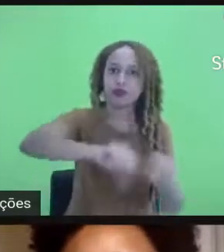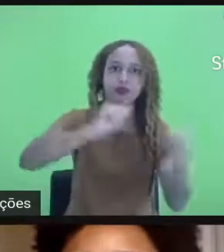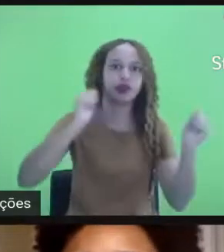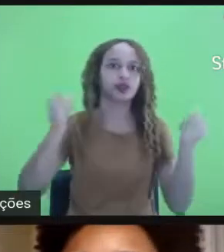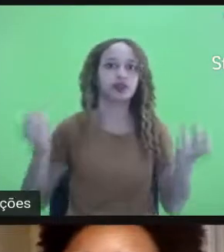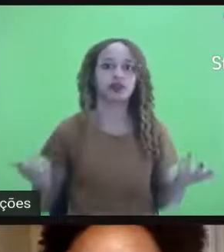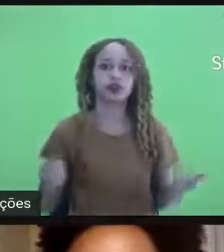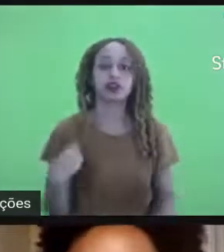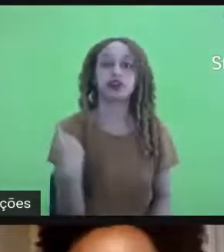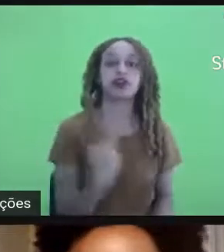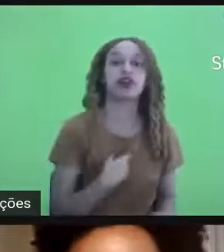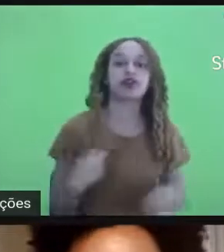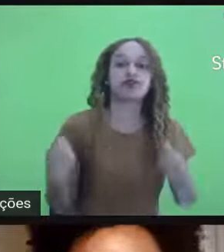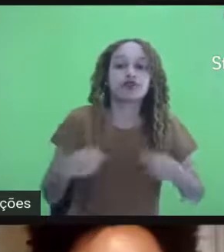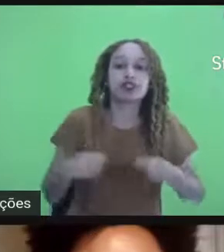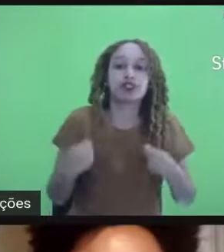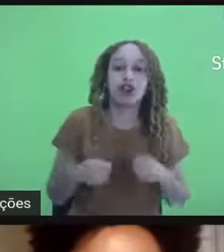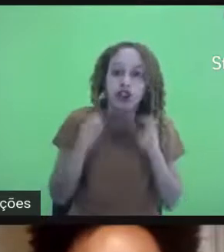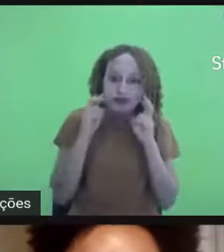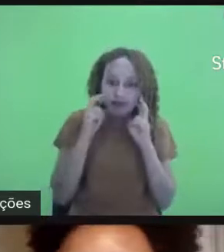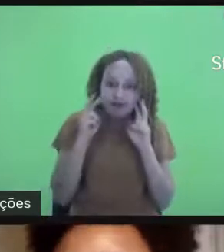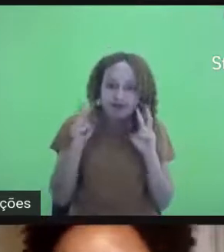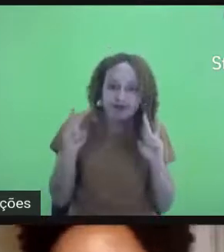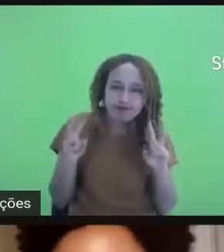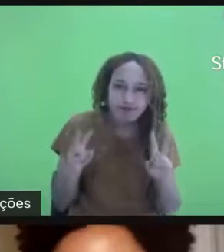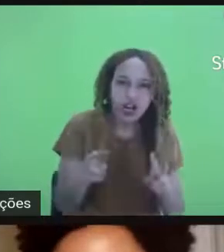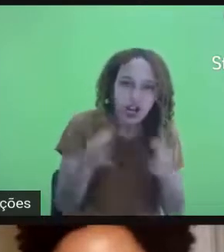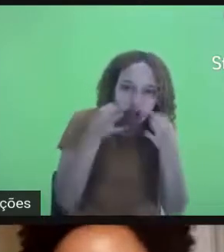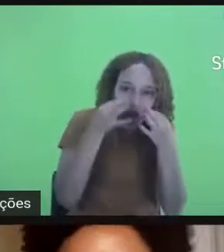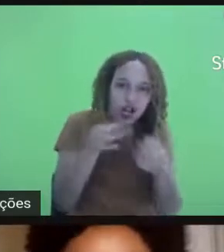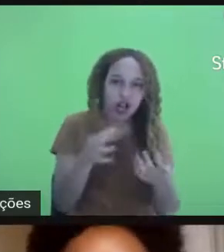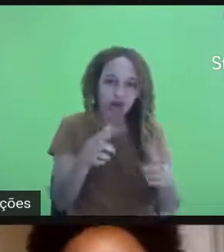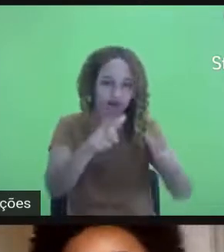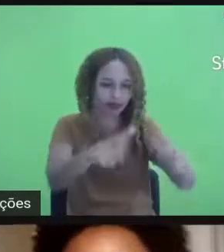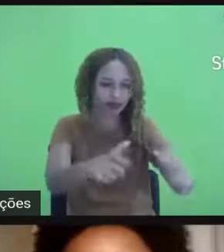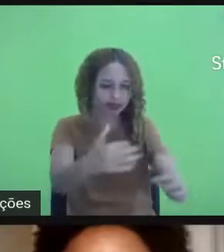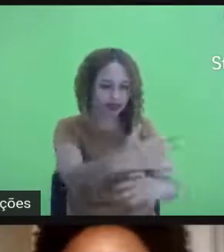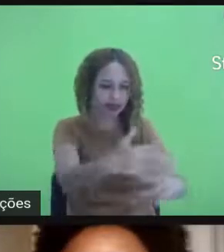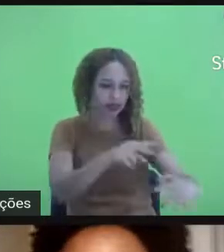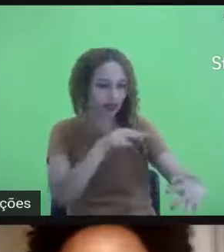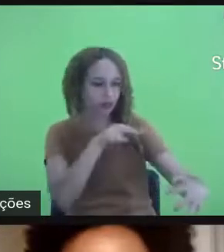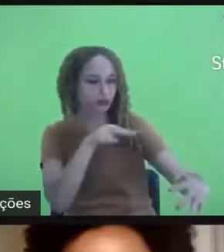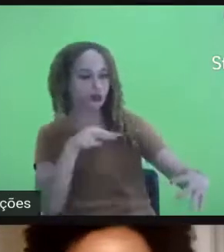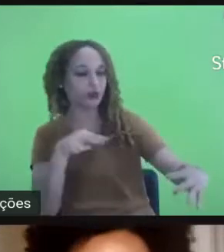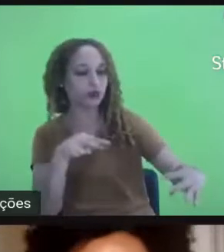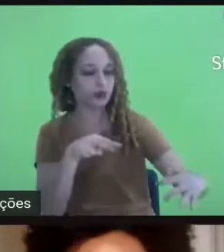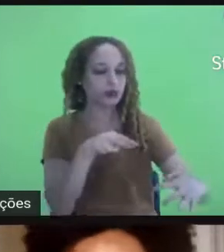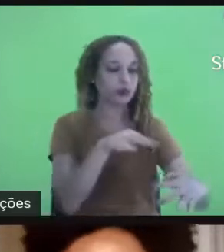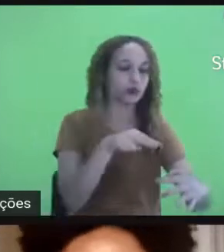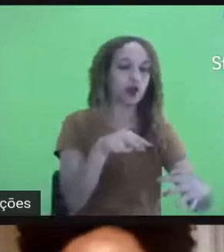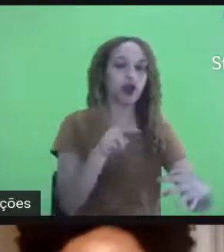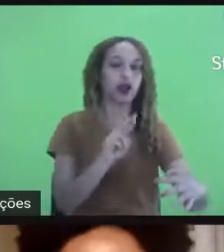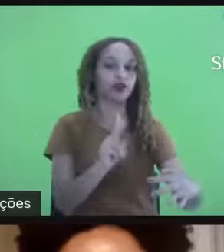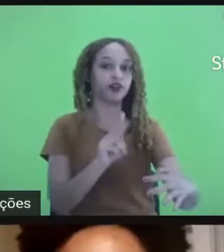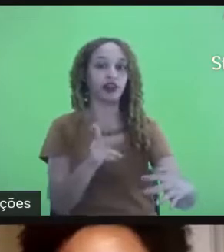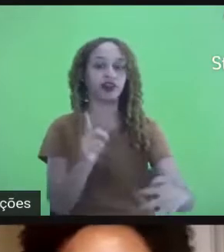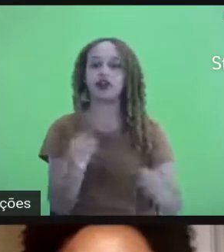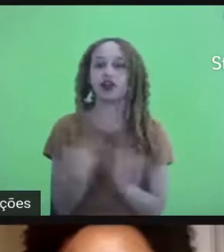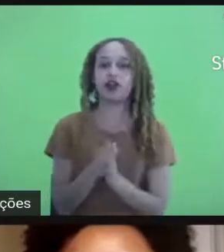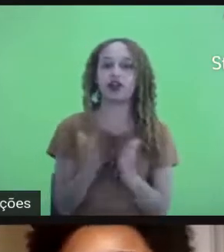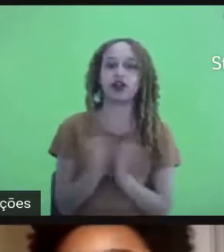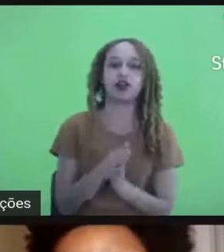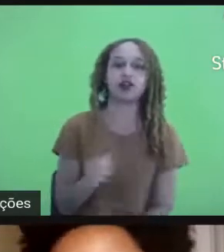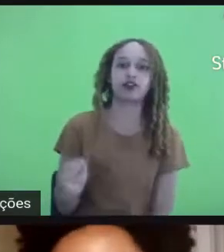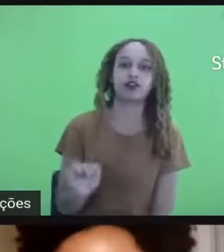nós precisamos olhar para essa cidade com outros olhos. Nós precisamos parar de enxergar a favela